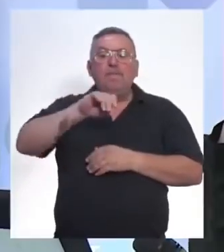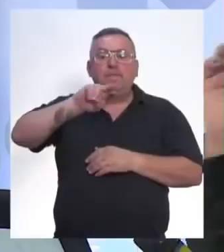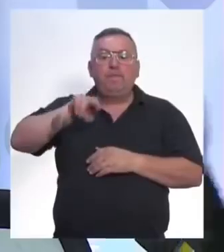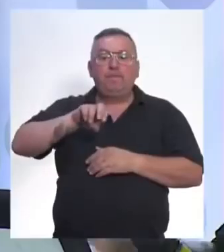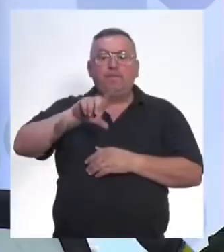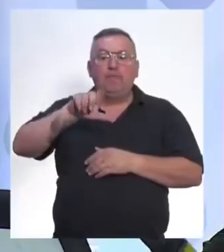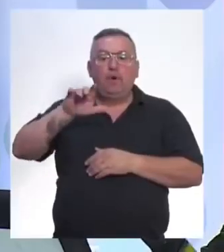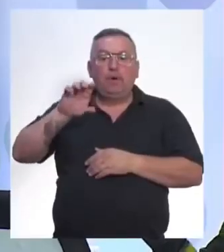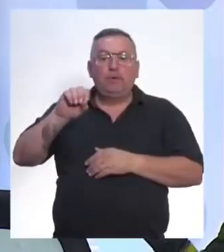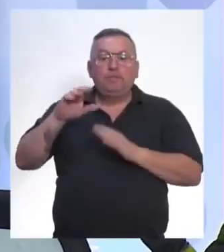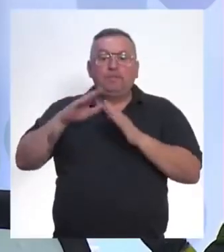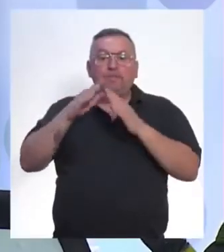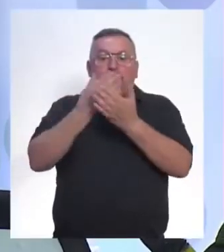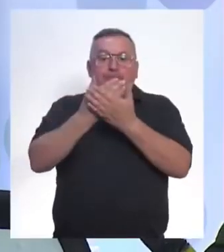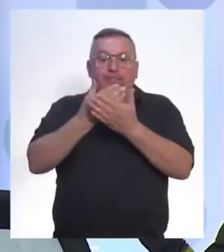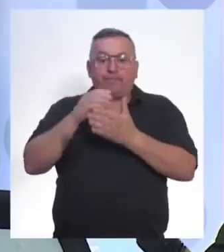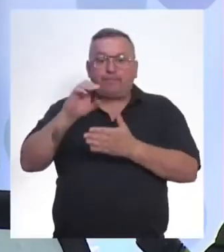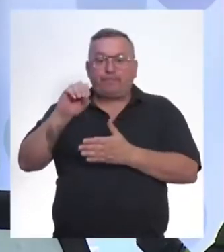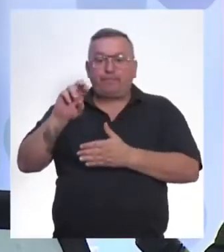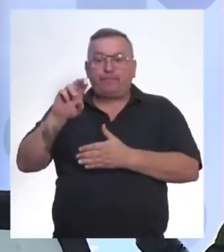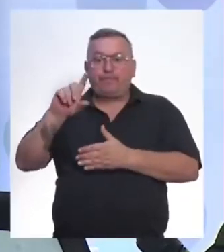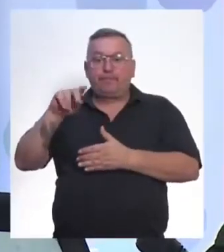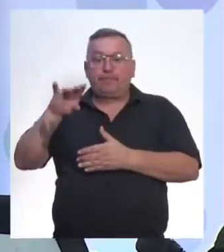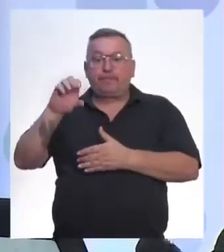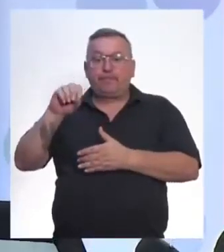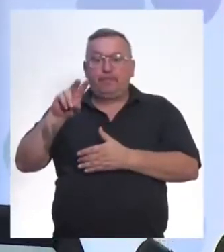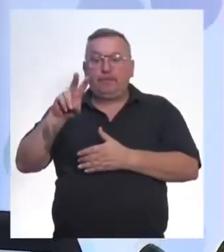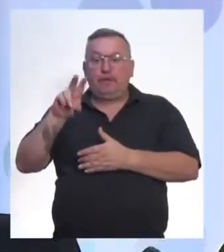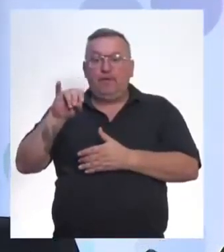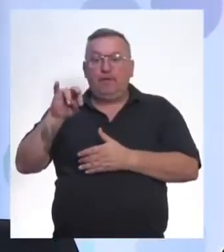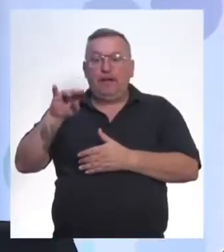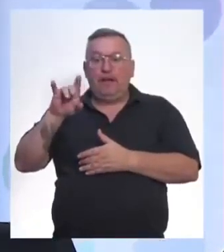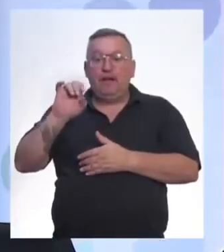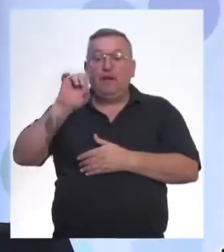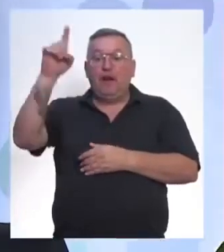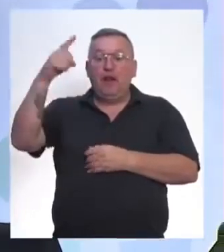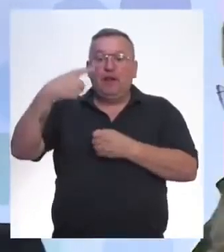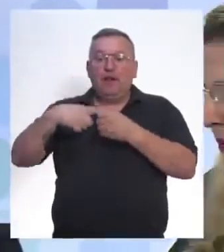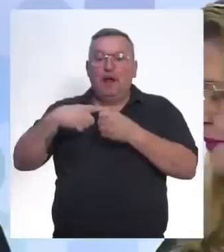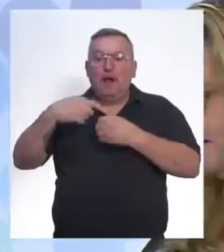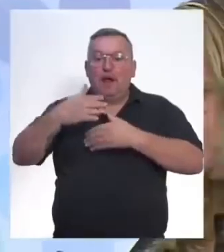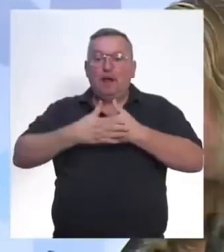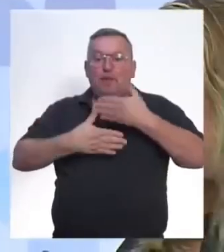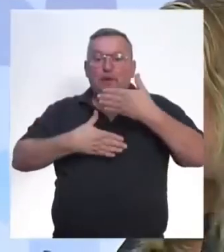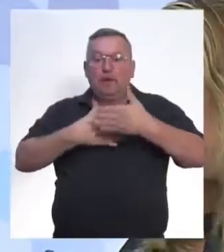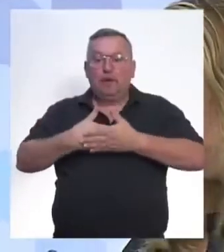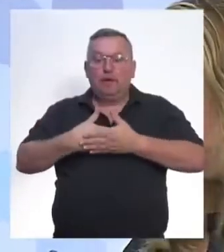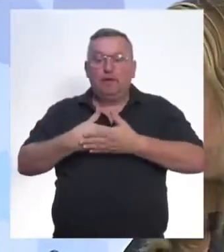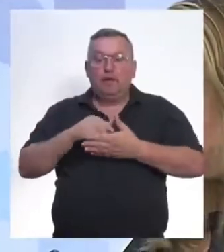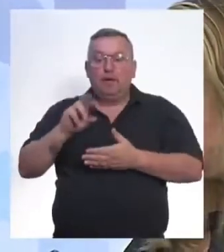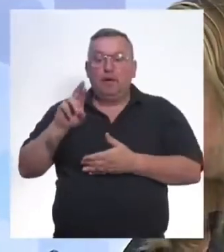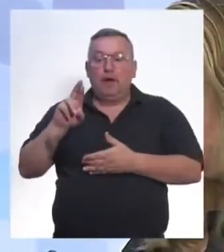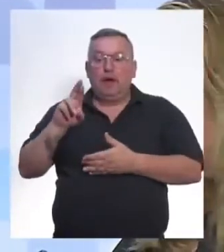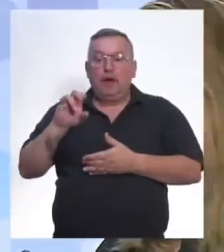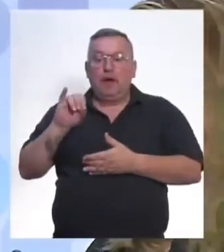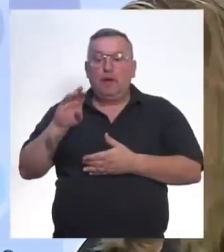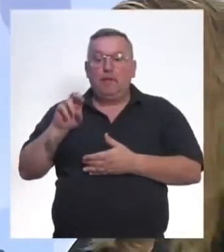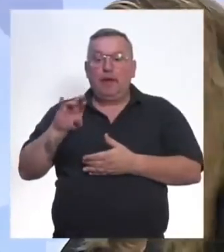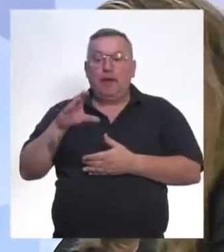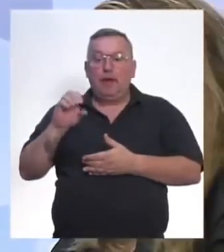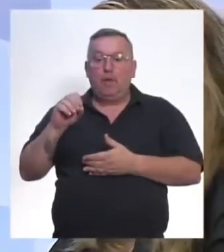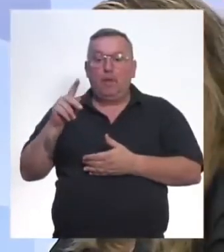eu acredito ser lá da Escola Orlando Vitalino, lá em Ribeirão Preto. Obrigado, Júlio. Tá? Sempre conosco e a gente com